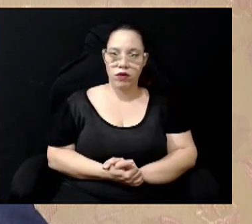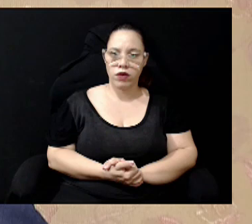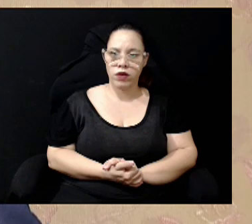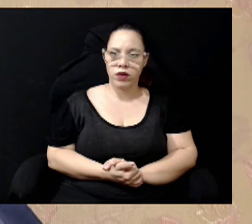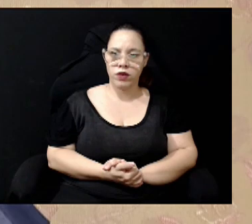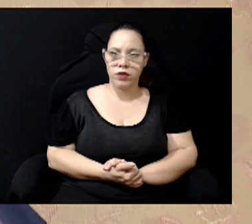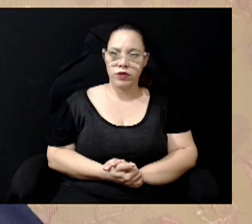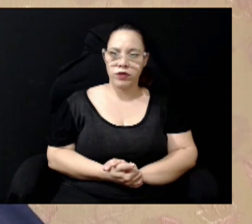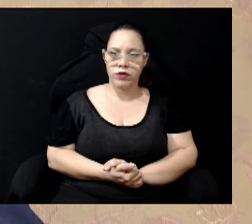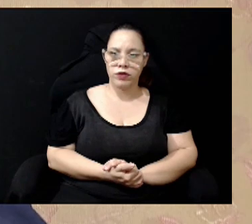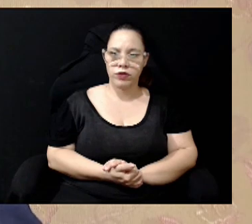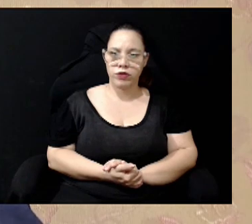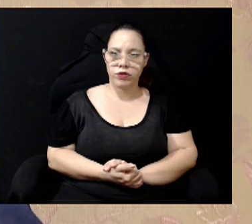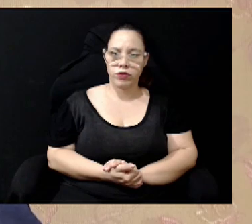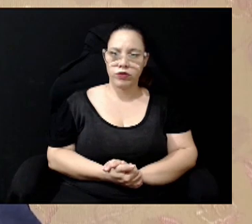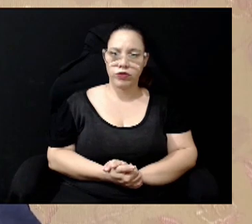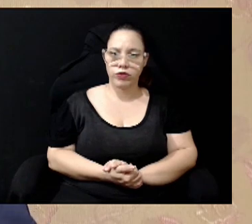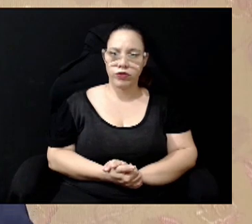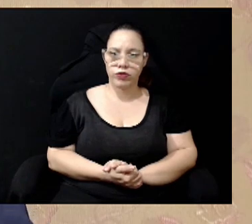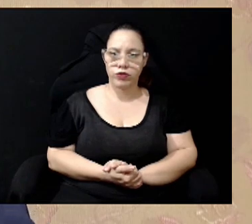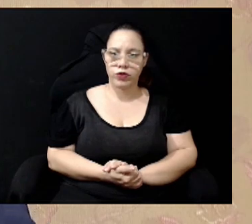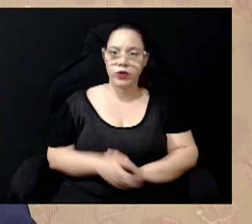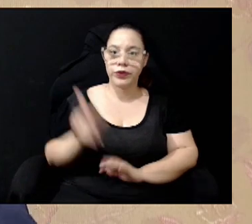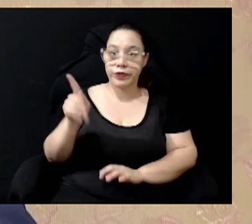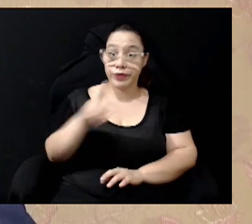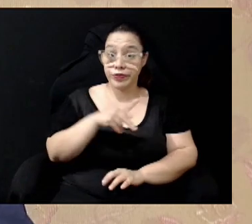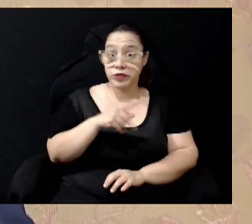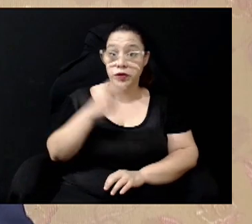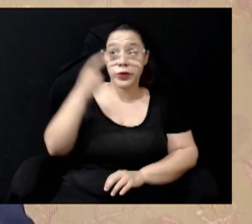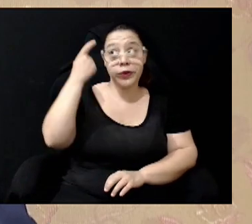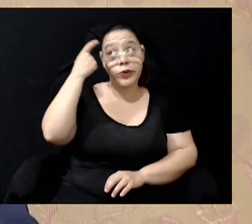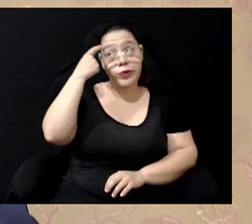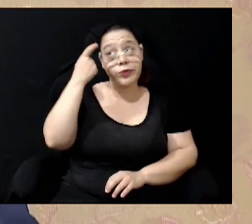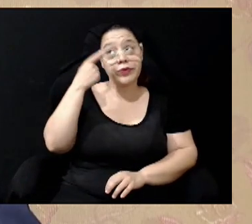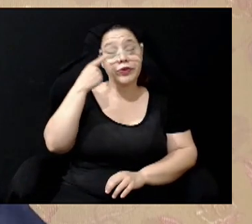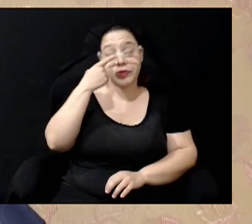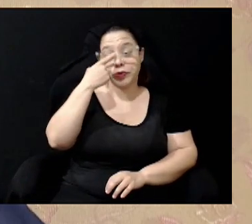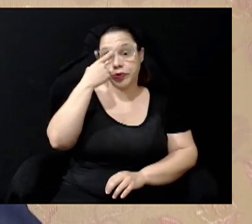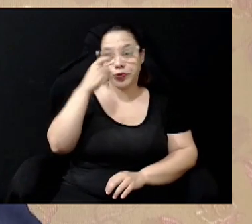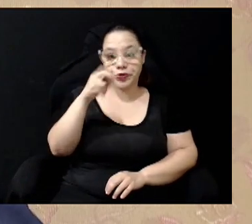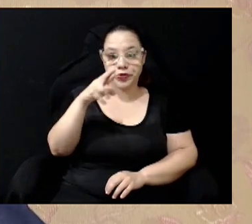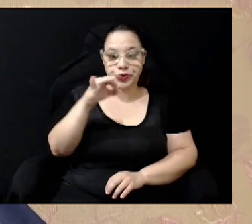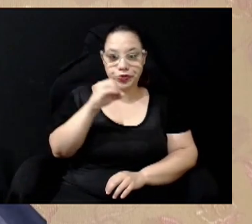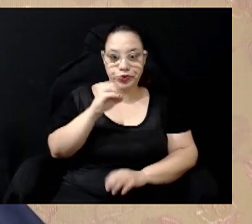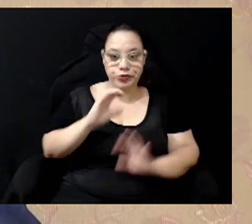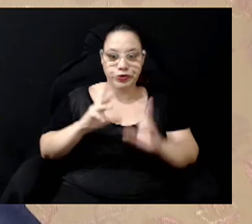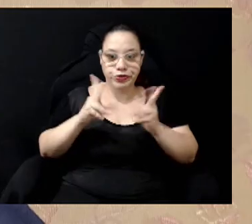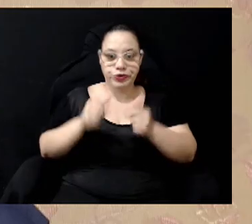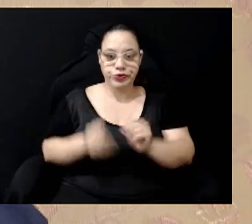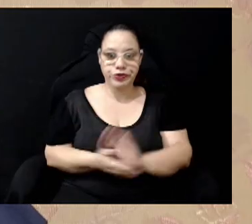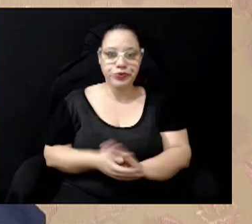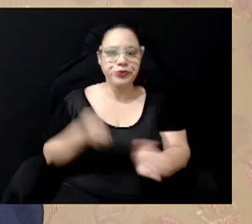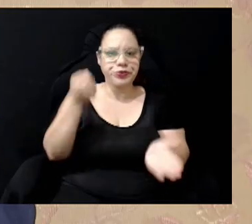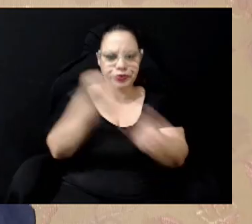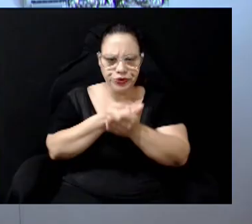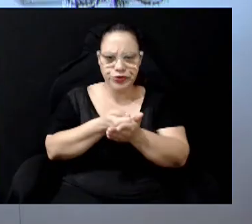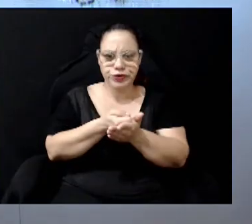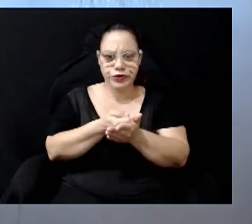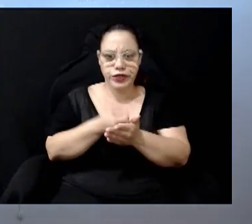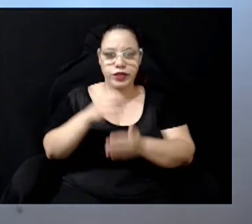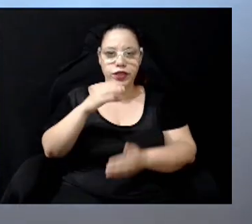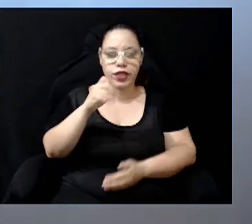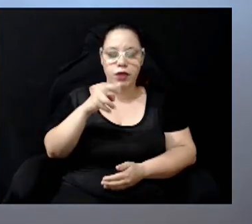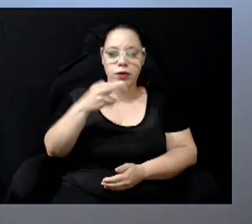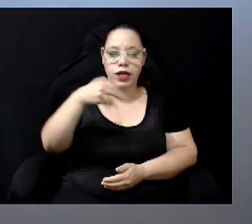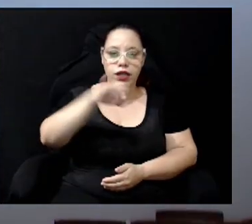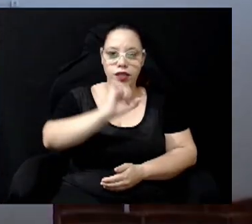Então, o professor Ribeiro Sampaio, cultor da língua portuguesa, fez questão de ser campinense de letras. E